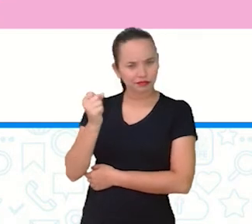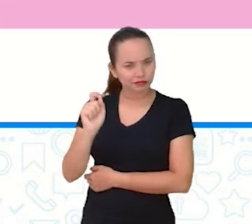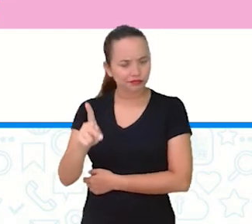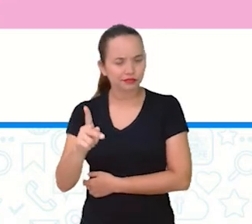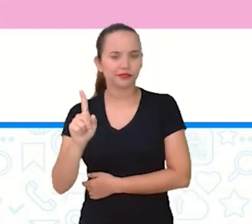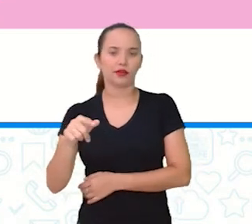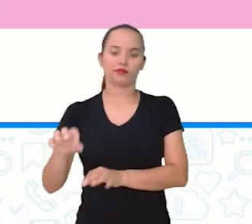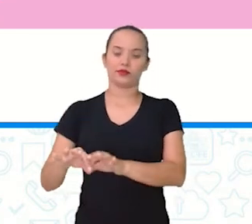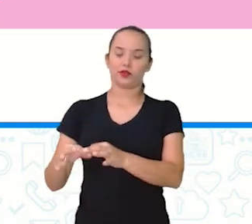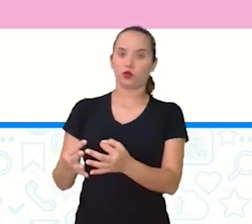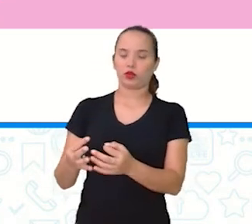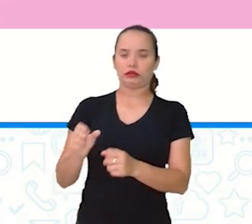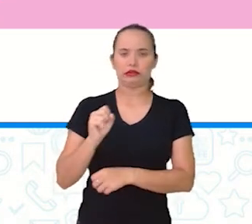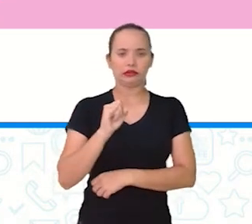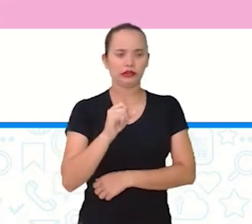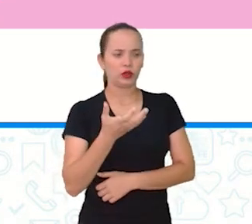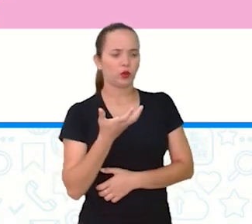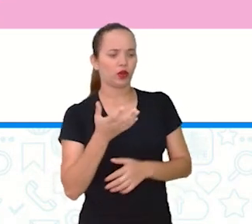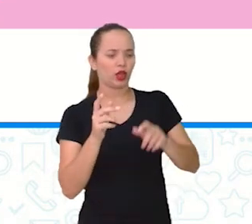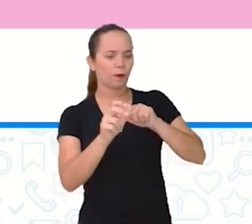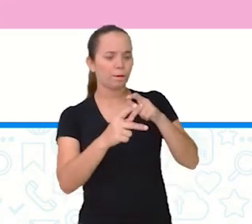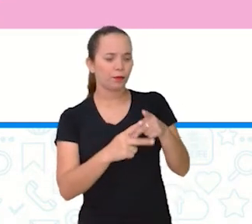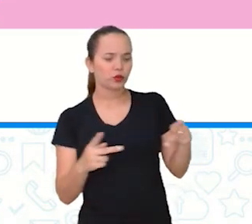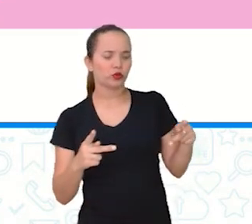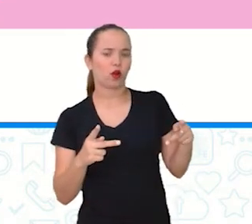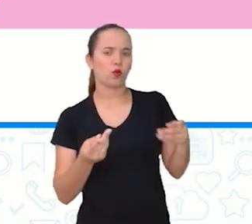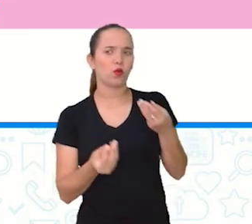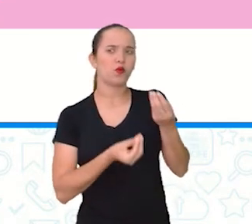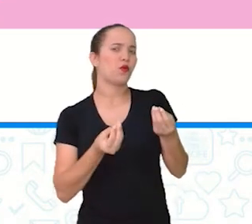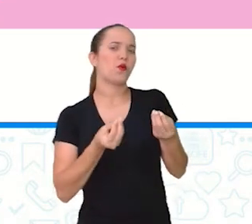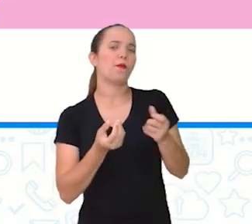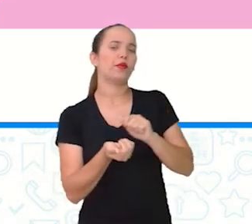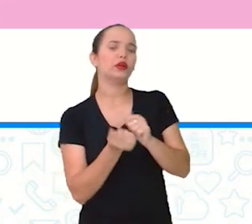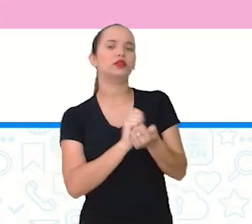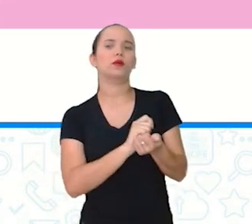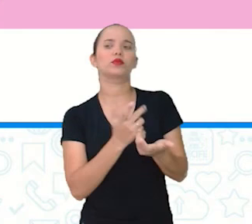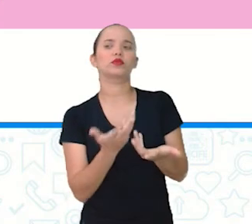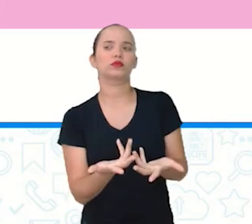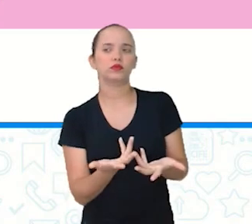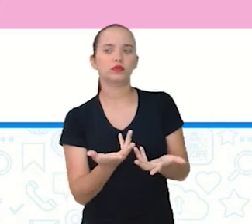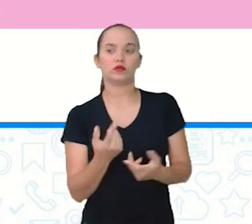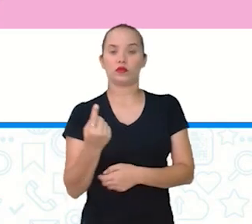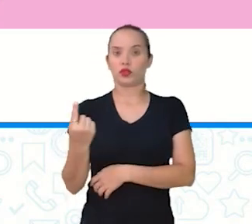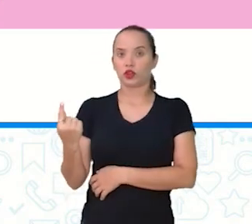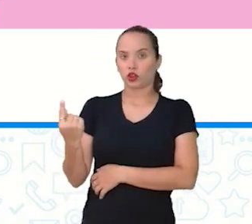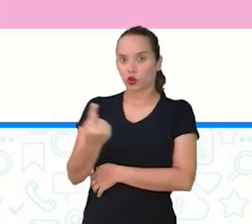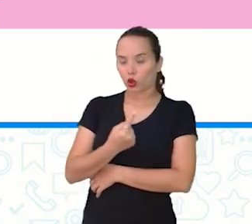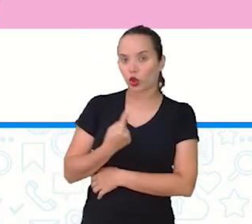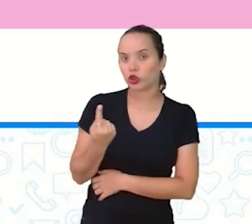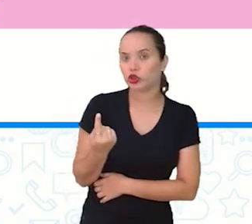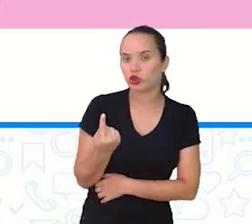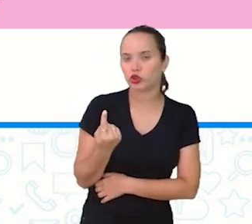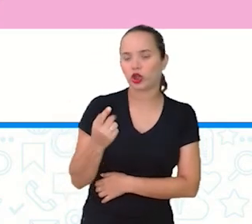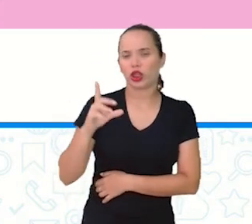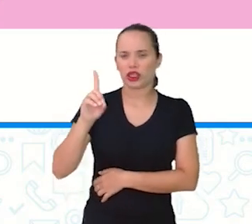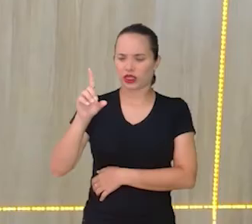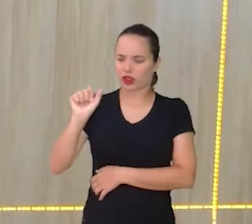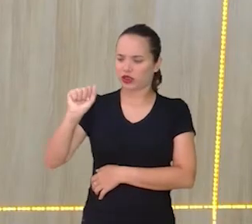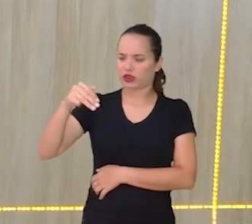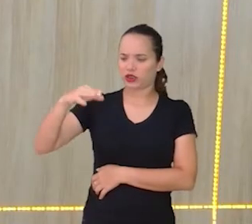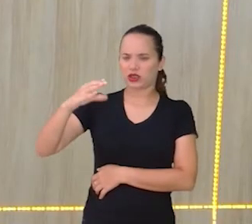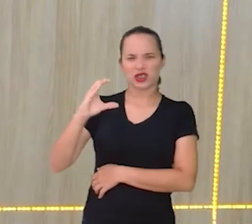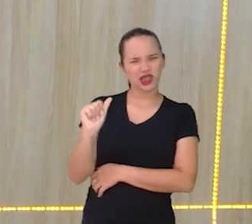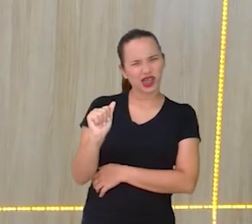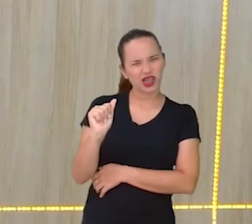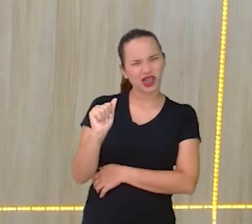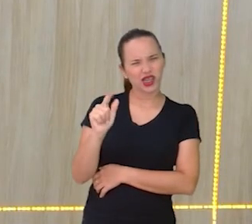singular. Se eu quiser passar para o plural, como é que eu faço aqui? Eu coloco nós o quê? Nós dança? É